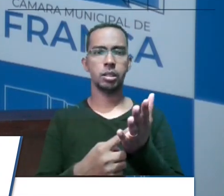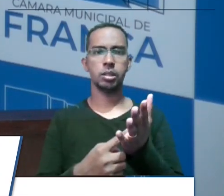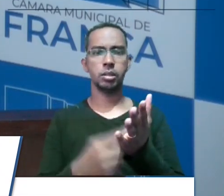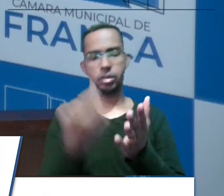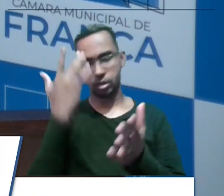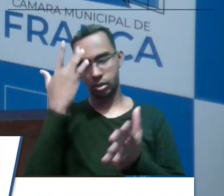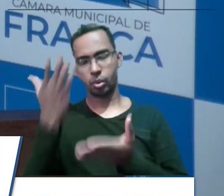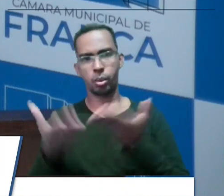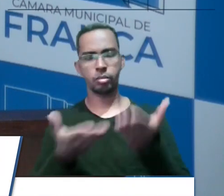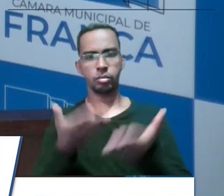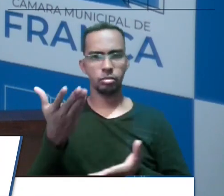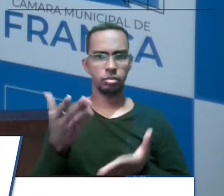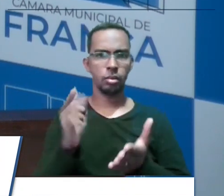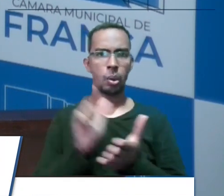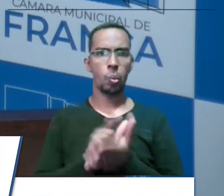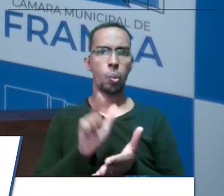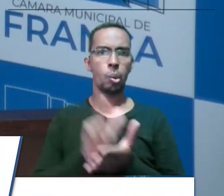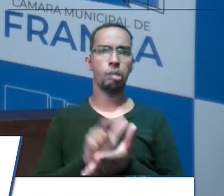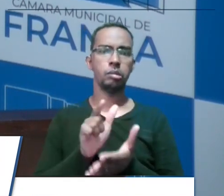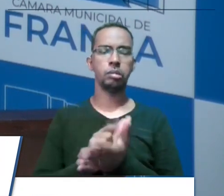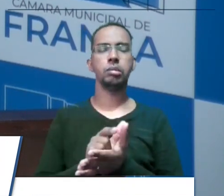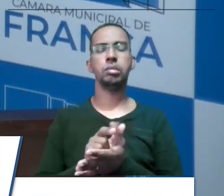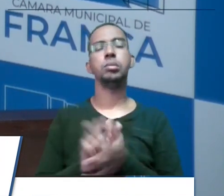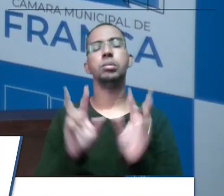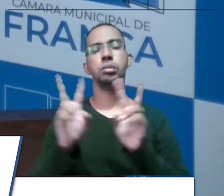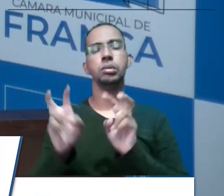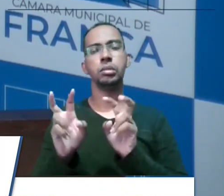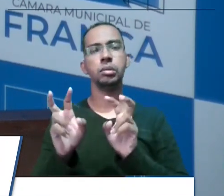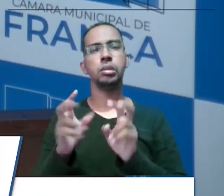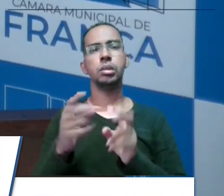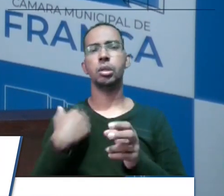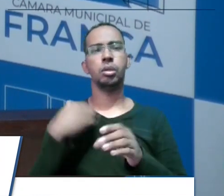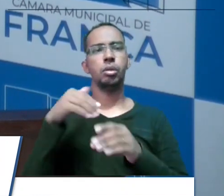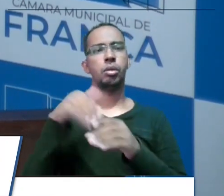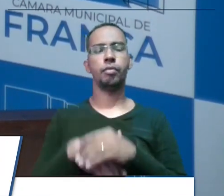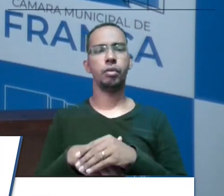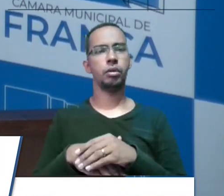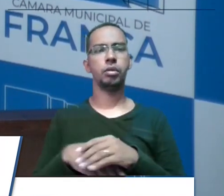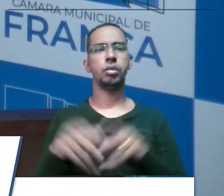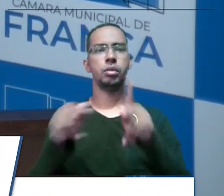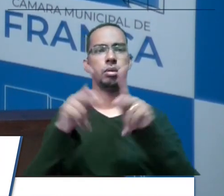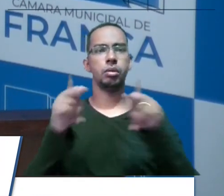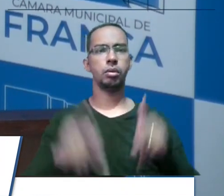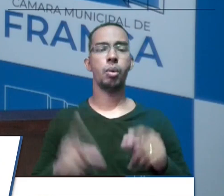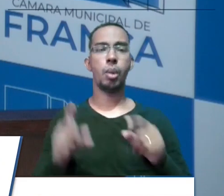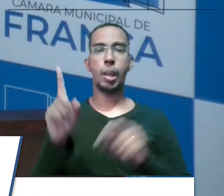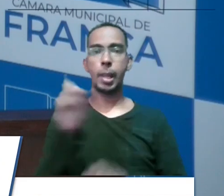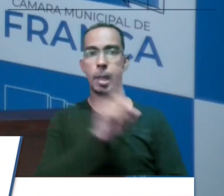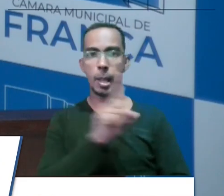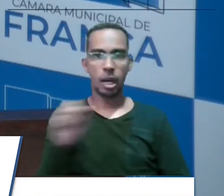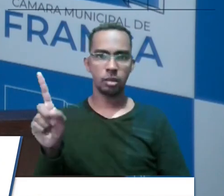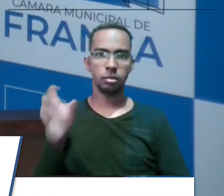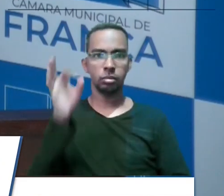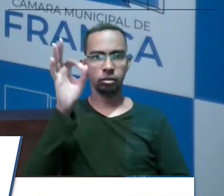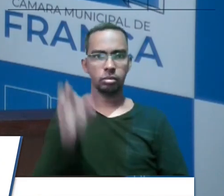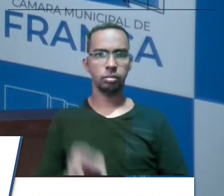tratorado conforme está sendo, eu não voto esse projeto e o meu voto será não. Tá?